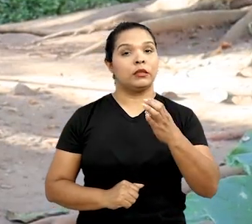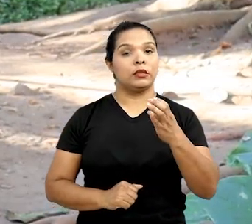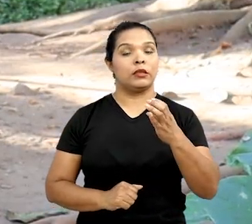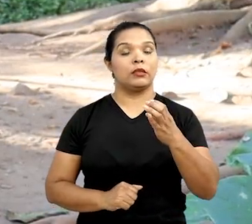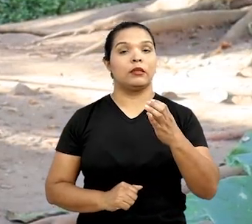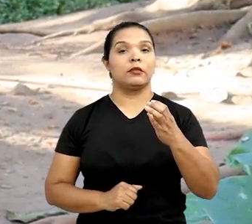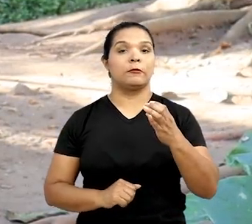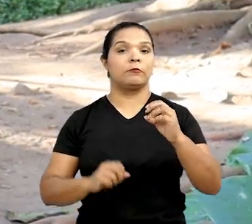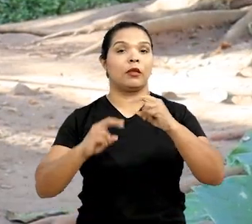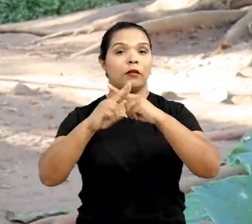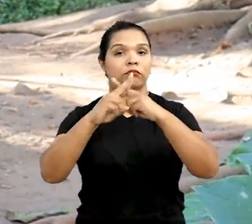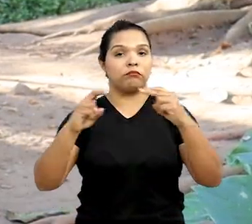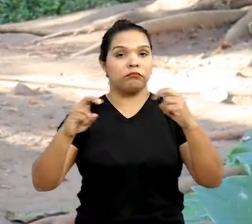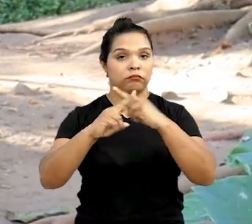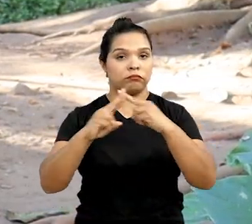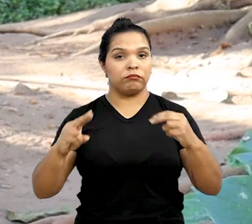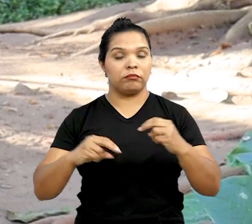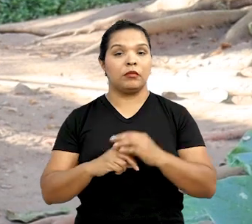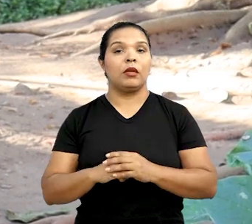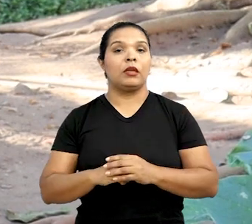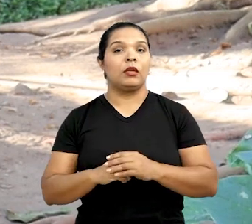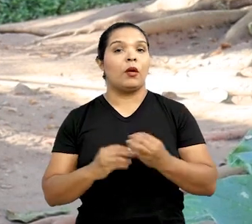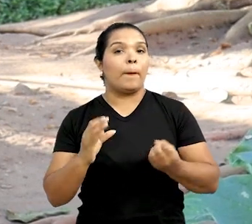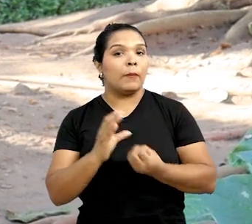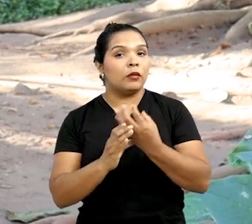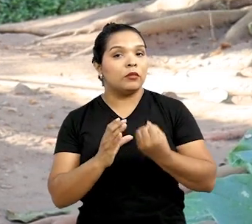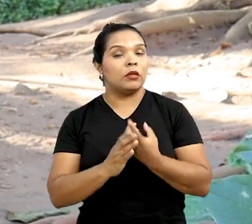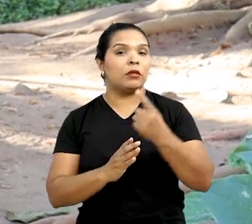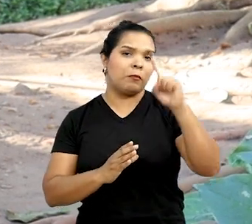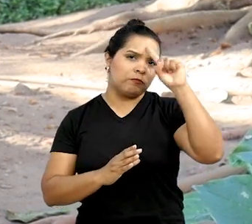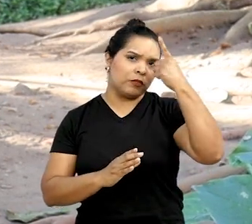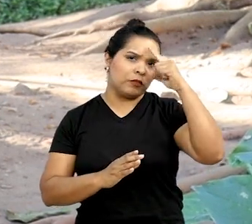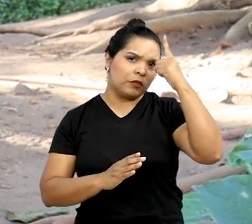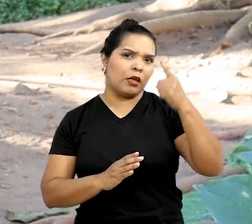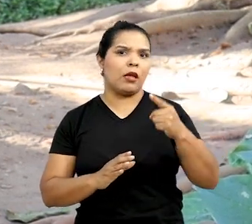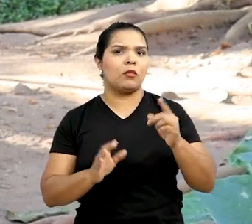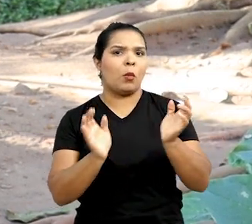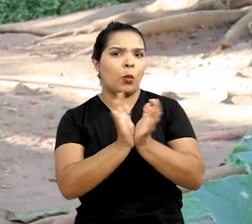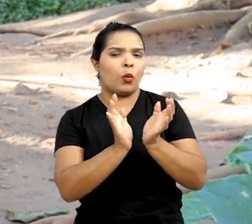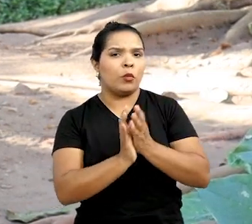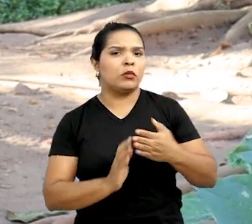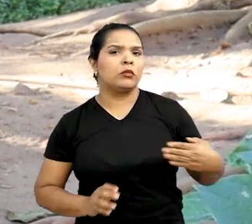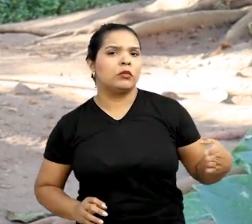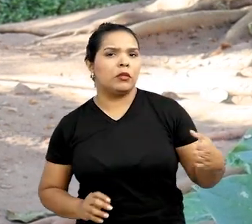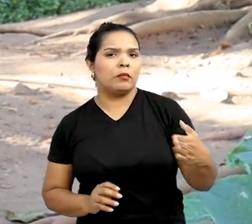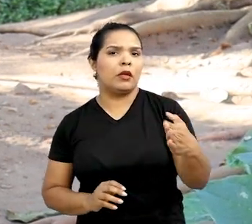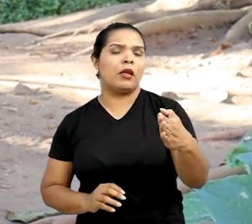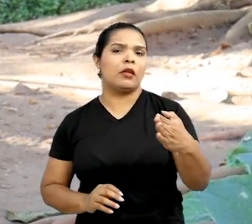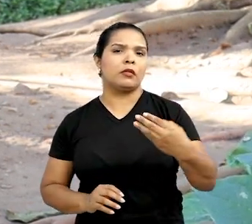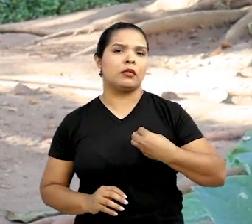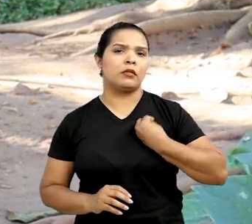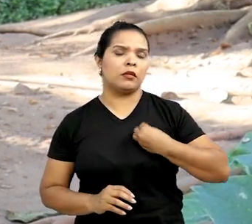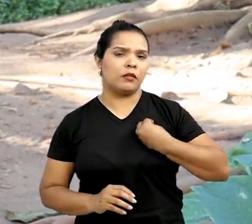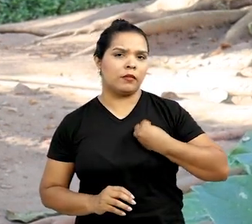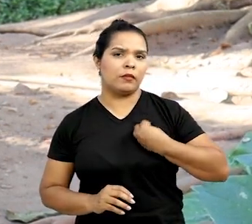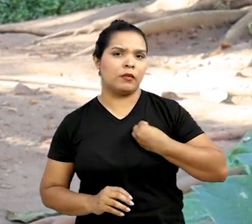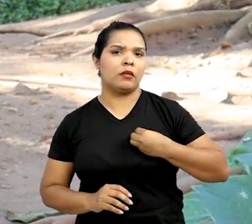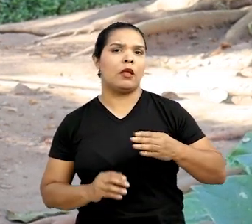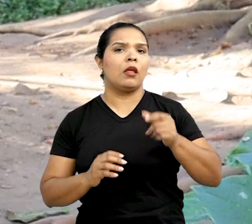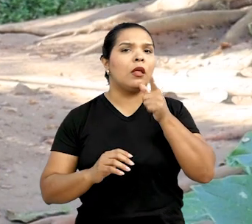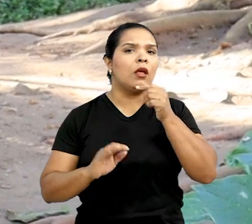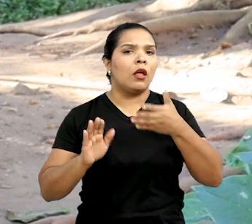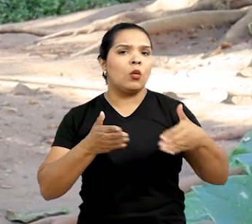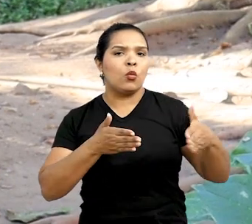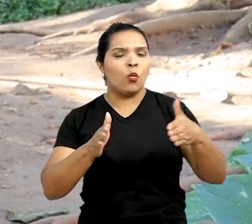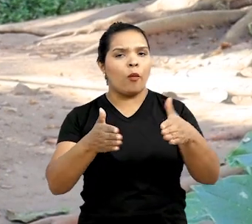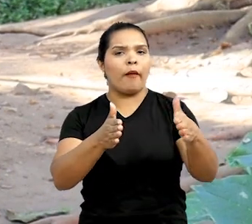Cientistas da Universidade Estadual de Feira de Santana estão produzindo um inventário sobre as espécies de peixes existentes na bacia do rio